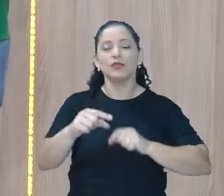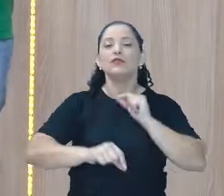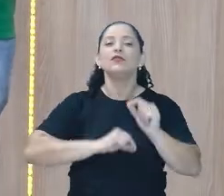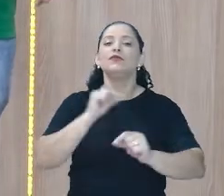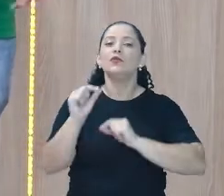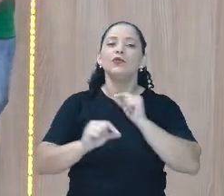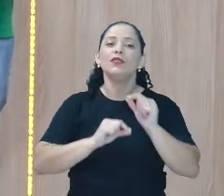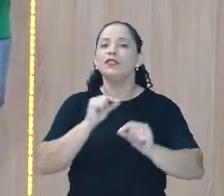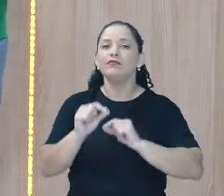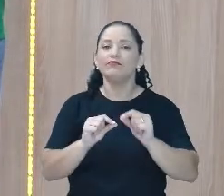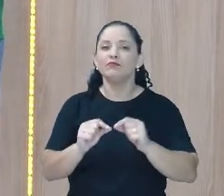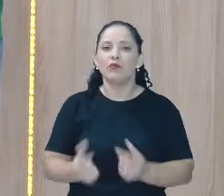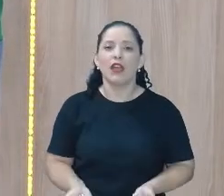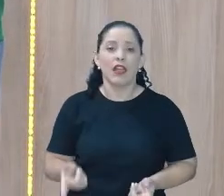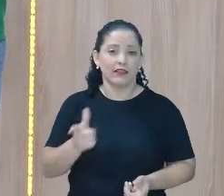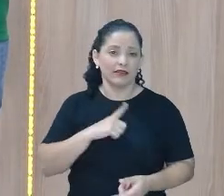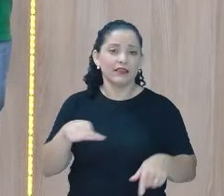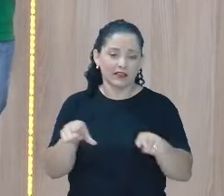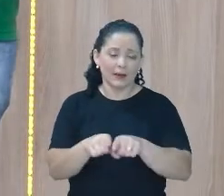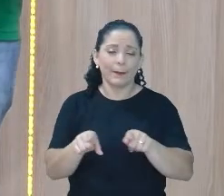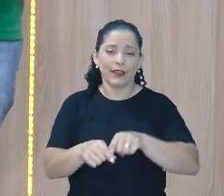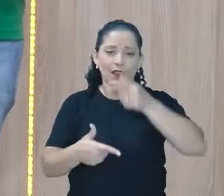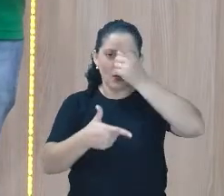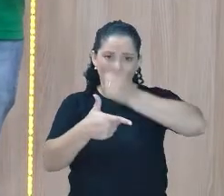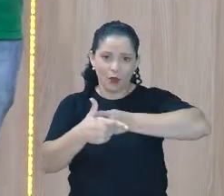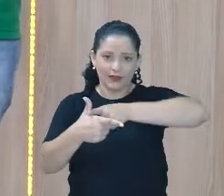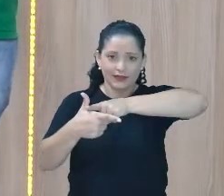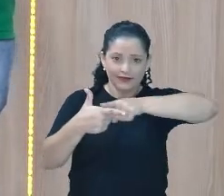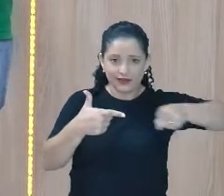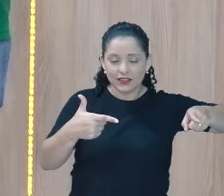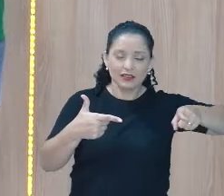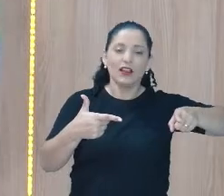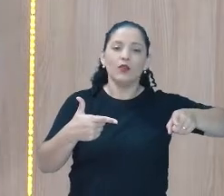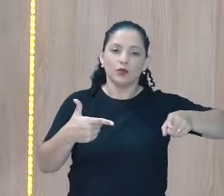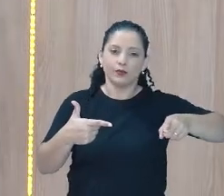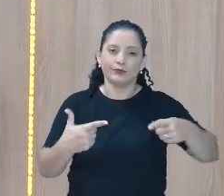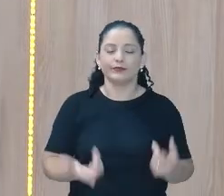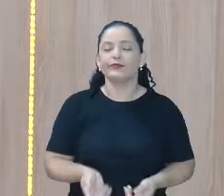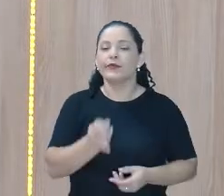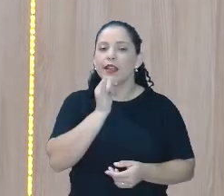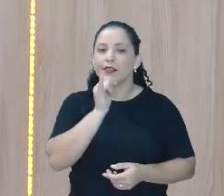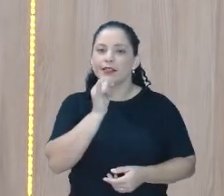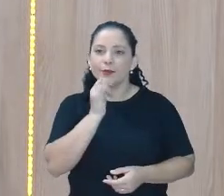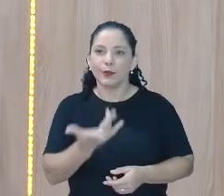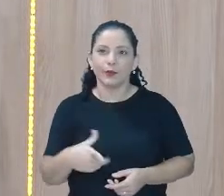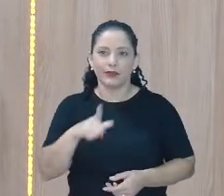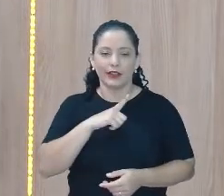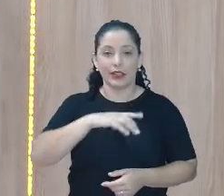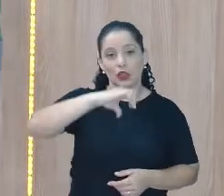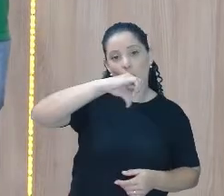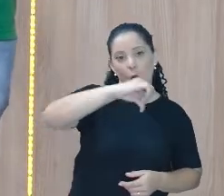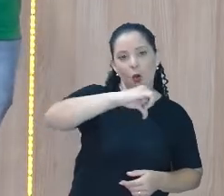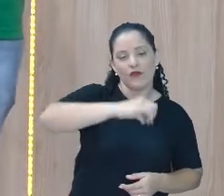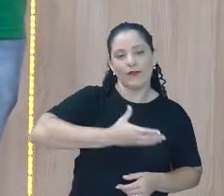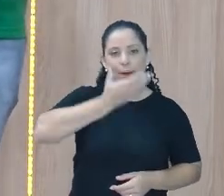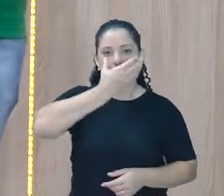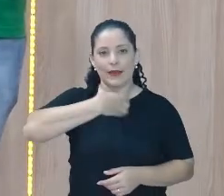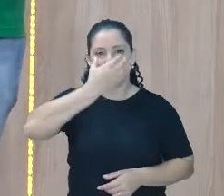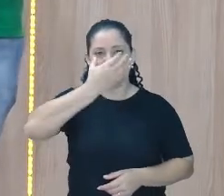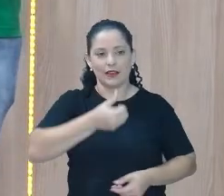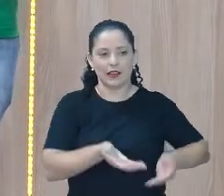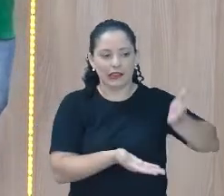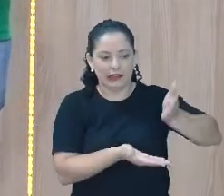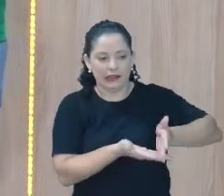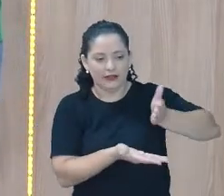nada mais, nada menos do que uma divisão, tá? Quando a gente vai dividir aí, coloquei um exemplo de 9 maçãs dividido para